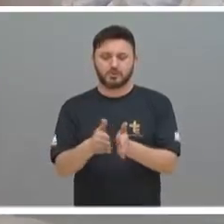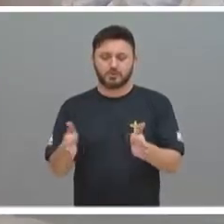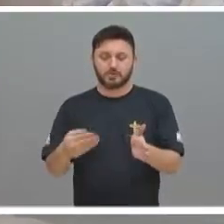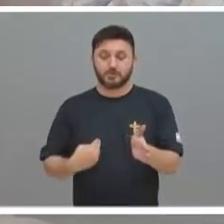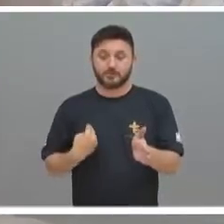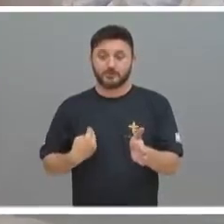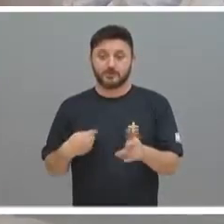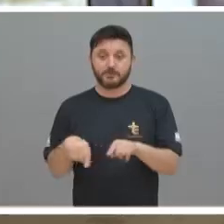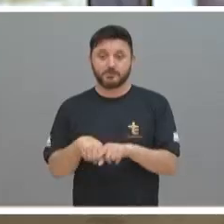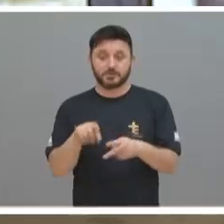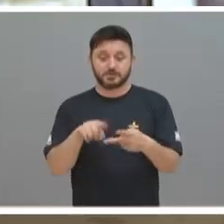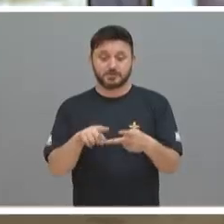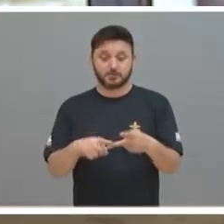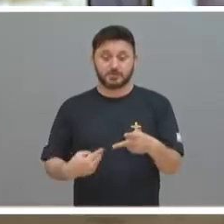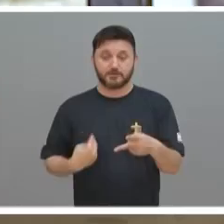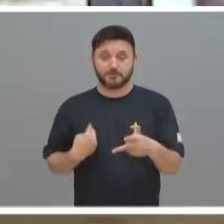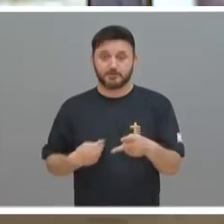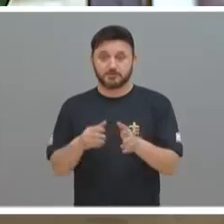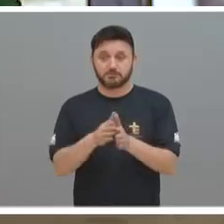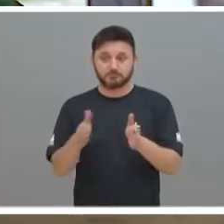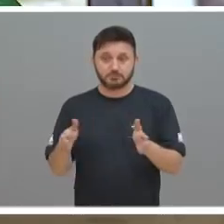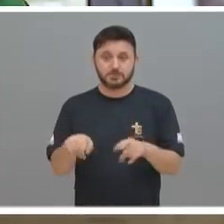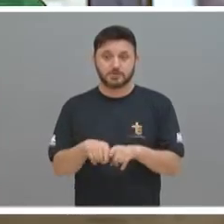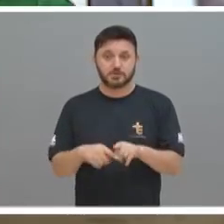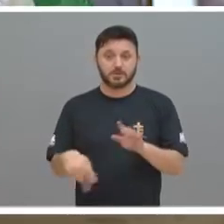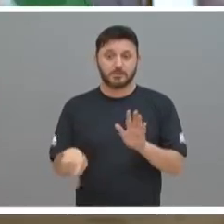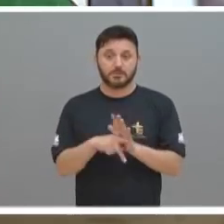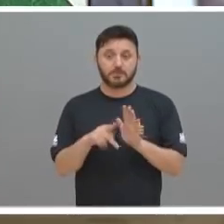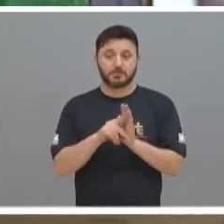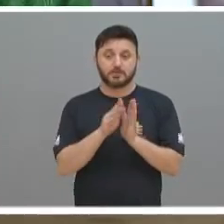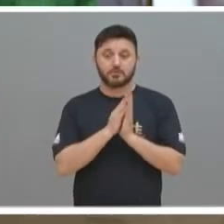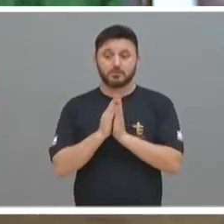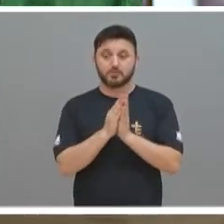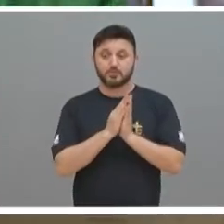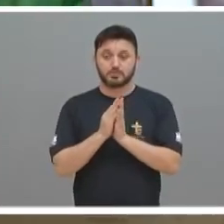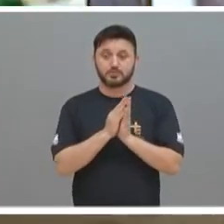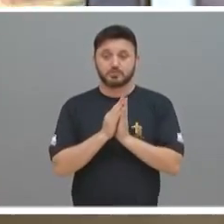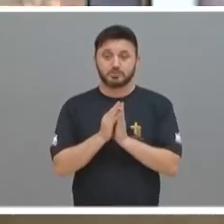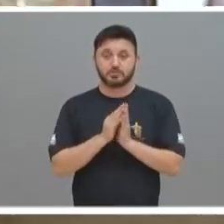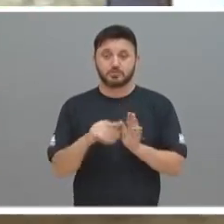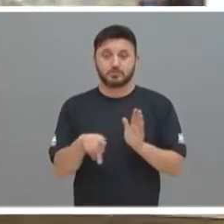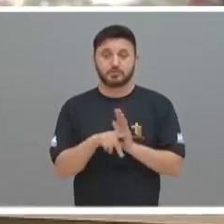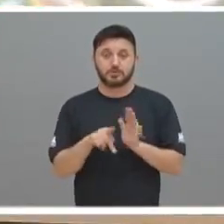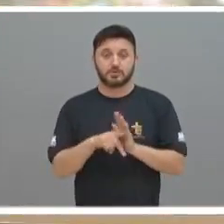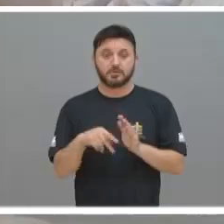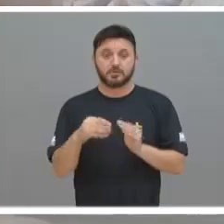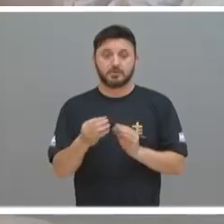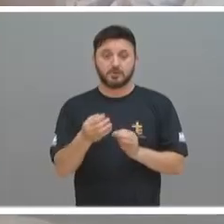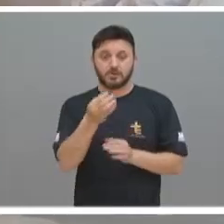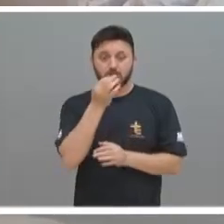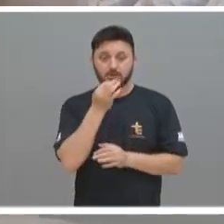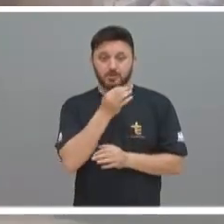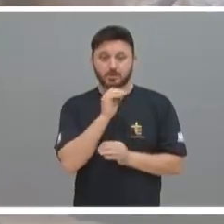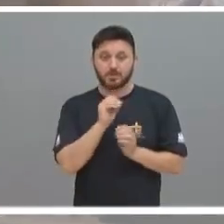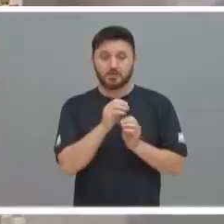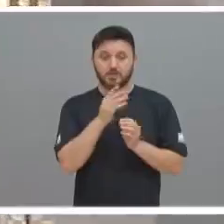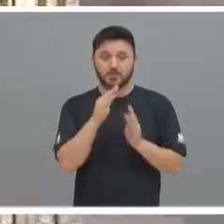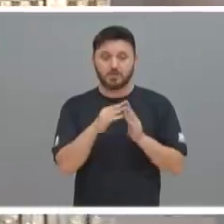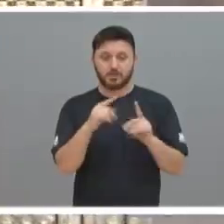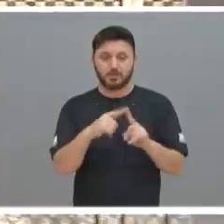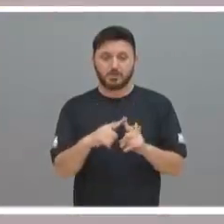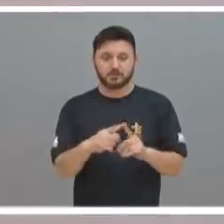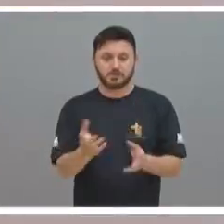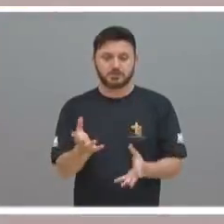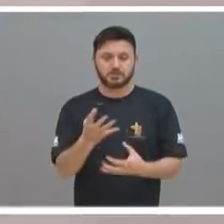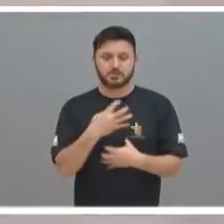vive, a segunda leitura, a própria oração, a eucológica da igreja, o sentido é quem é